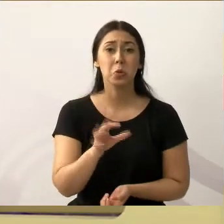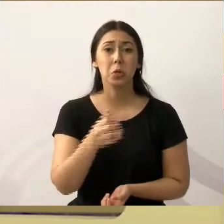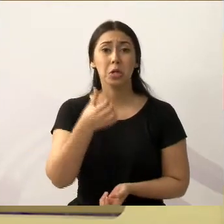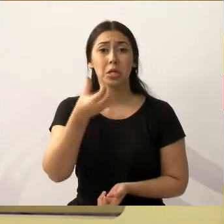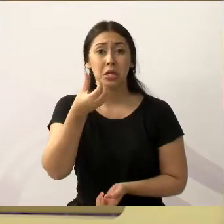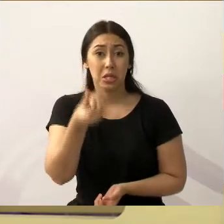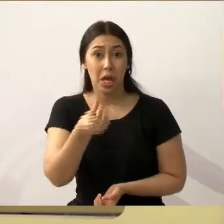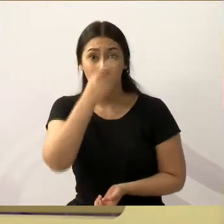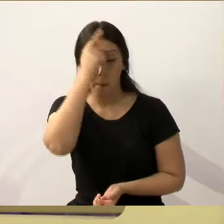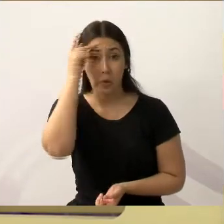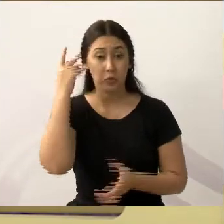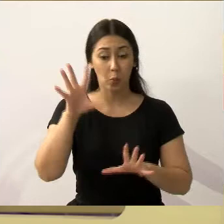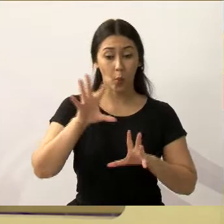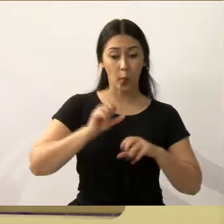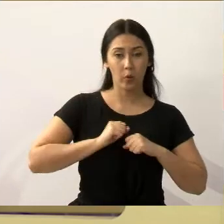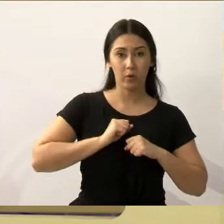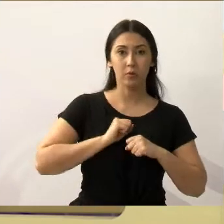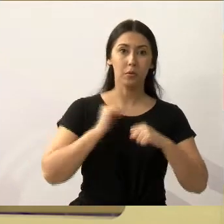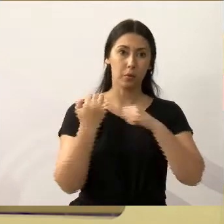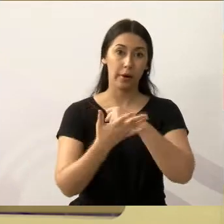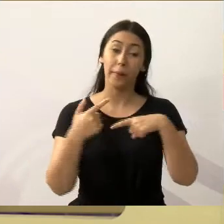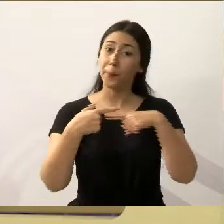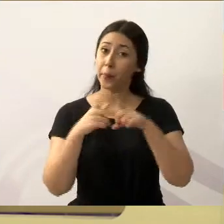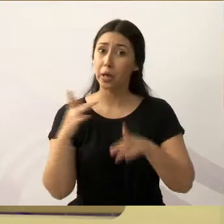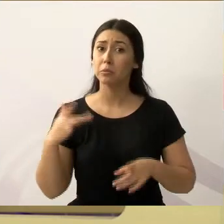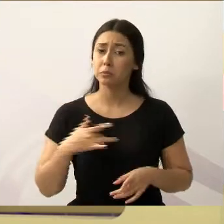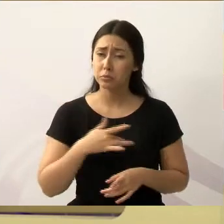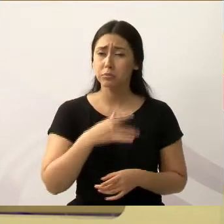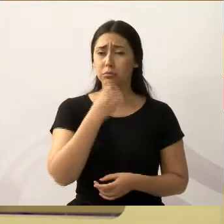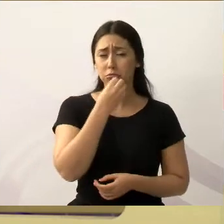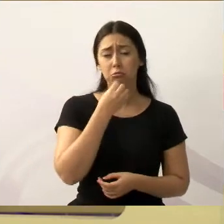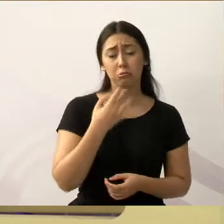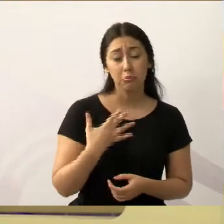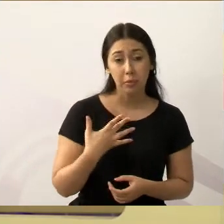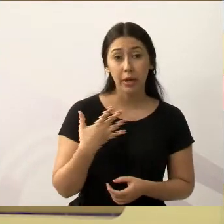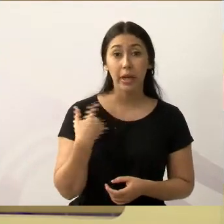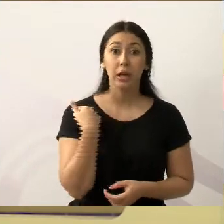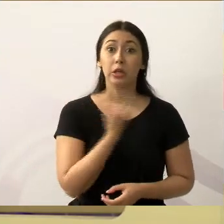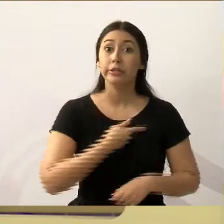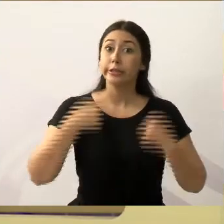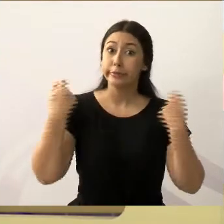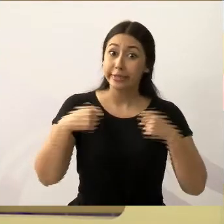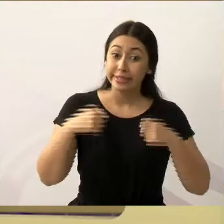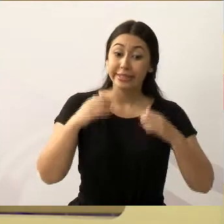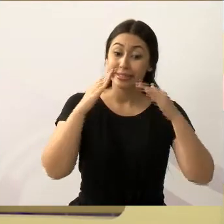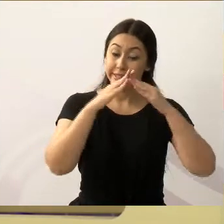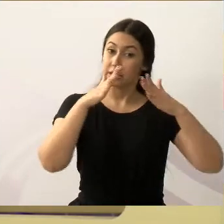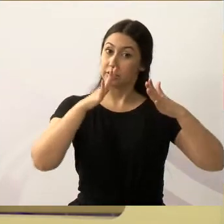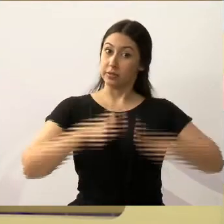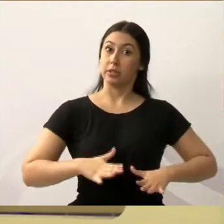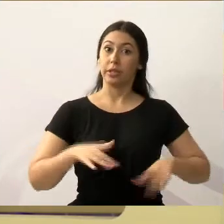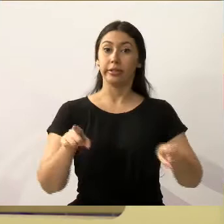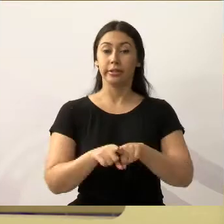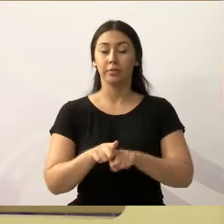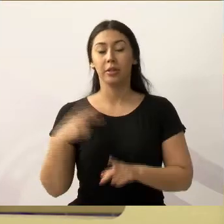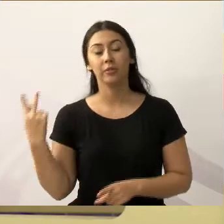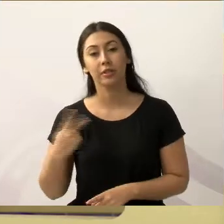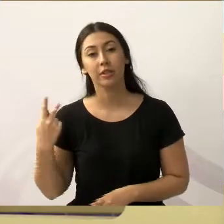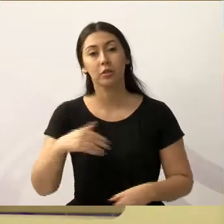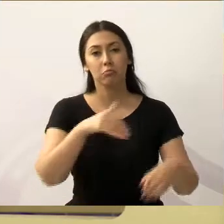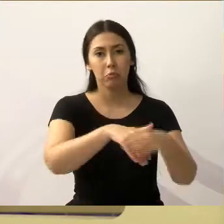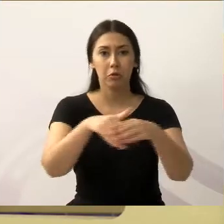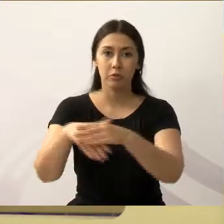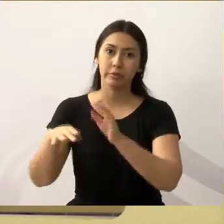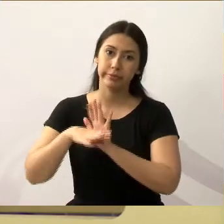pessoas estão bem. Então, vamos continuar fazendo a nossa parte, permanecendo em casa e nós, vereadores, votando projetos que possam atender minimamente